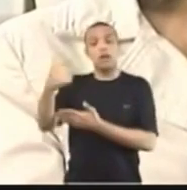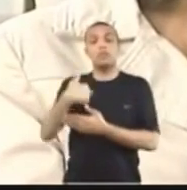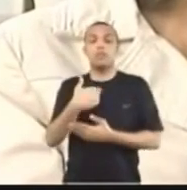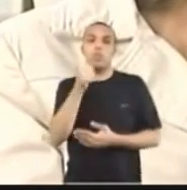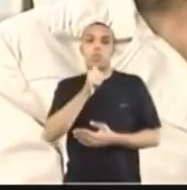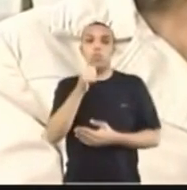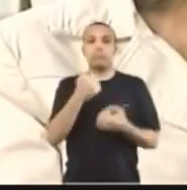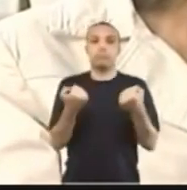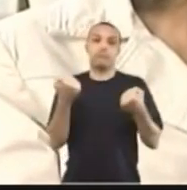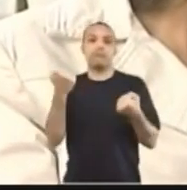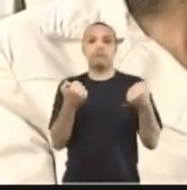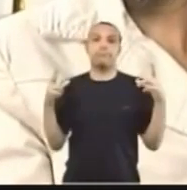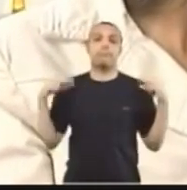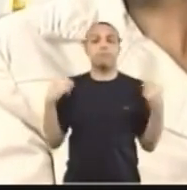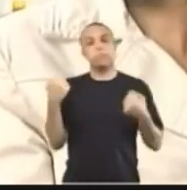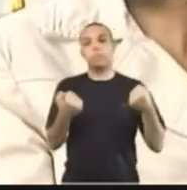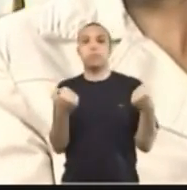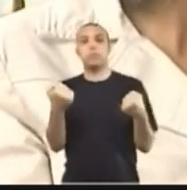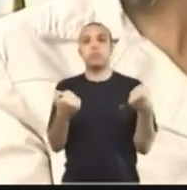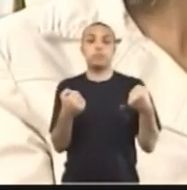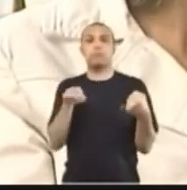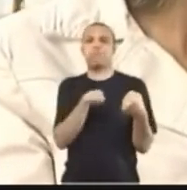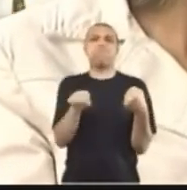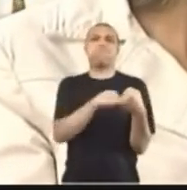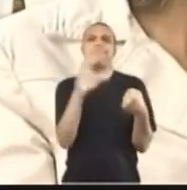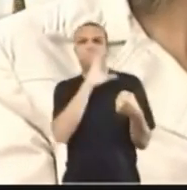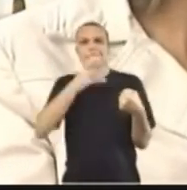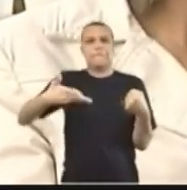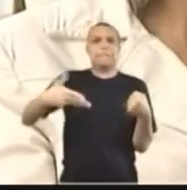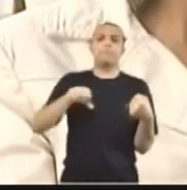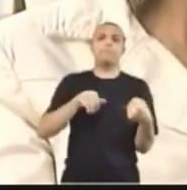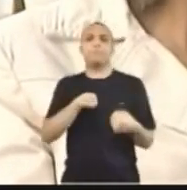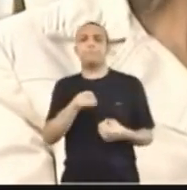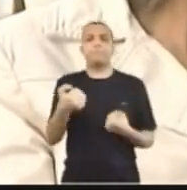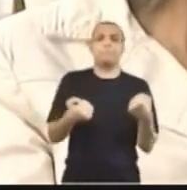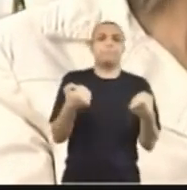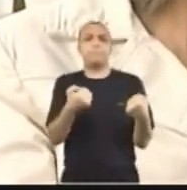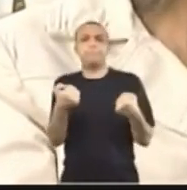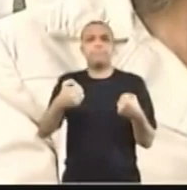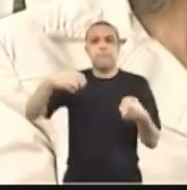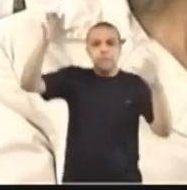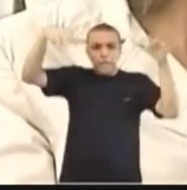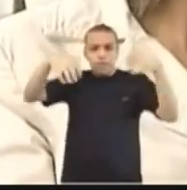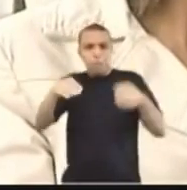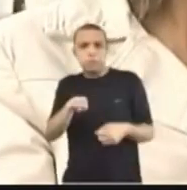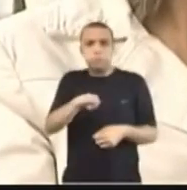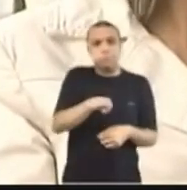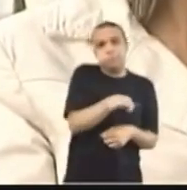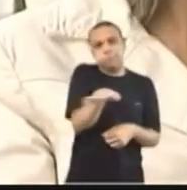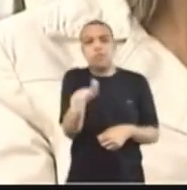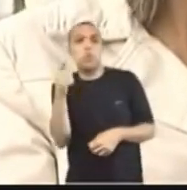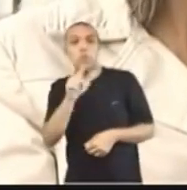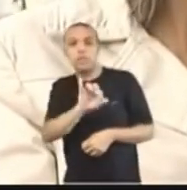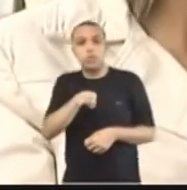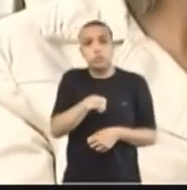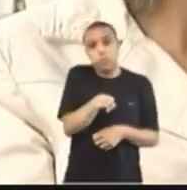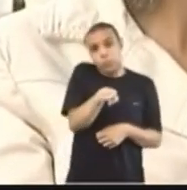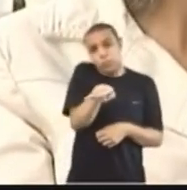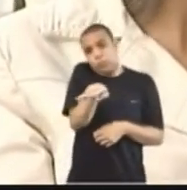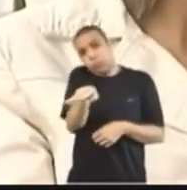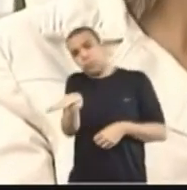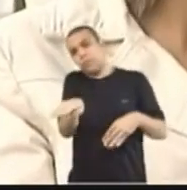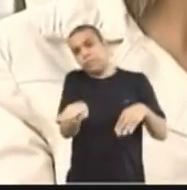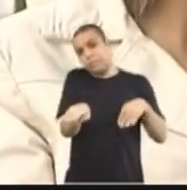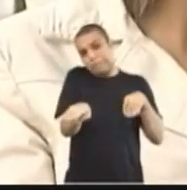motorista estava em alta velocidade estava garoando e ela não conseguiu fazer a curva E aí o carro dela veio para